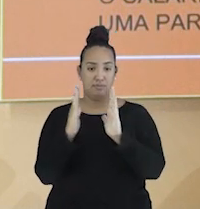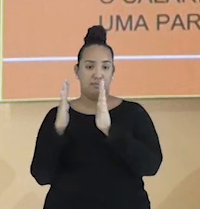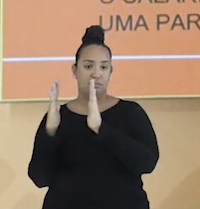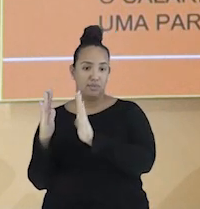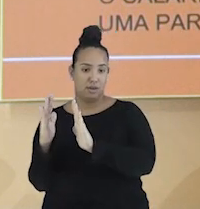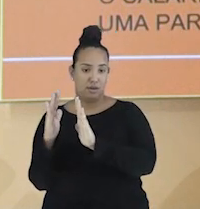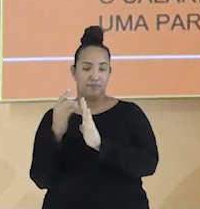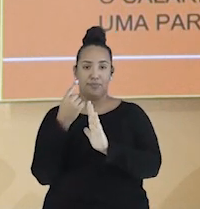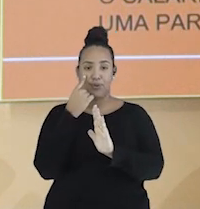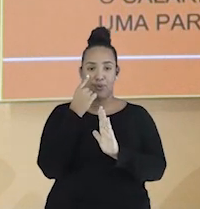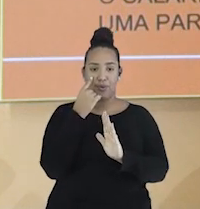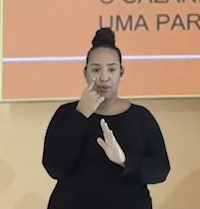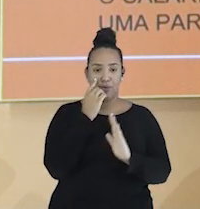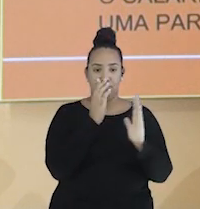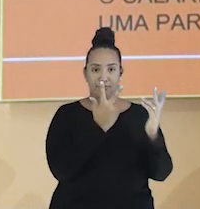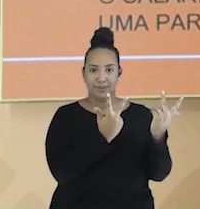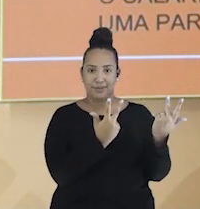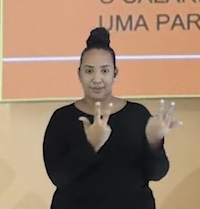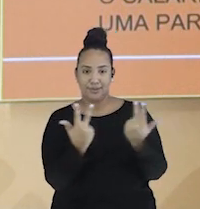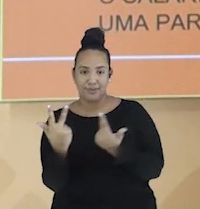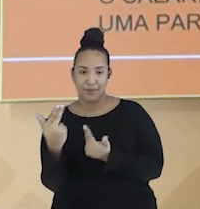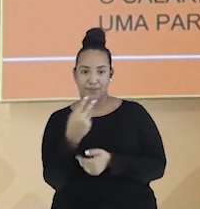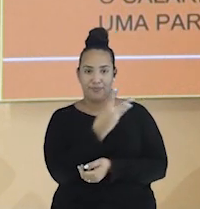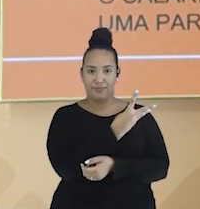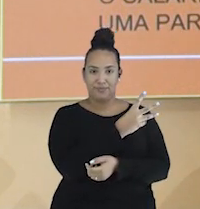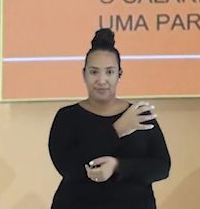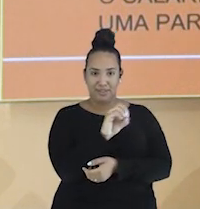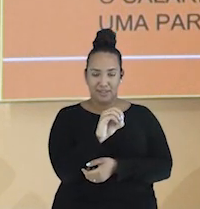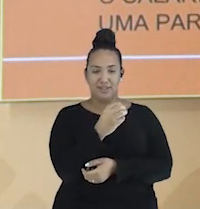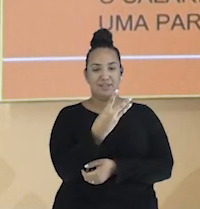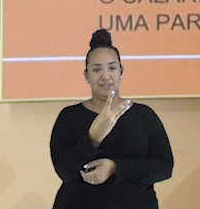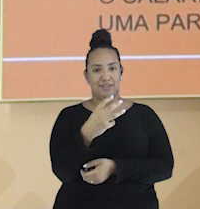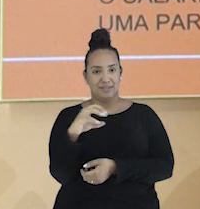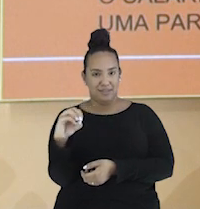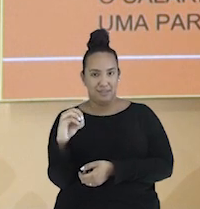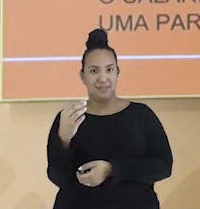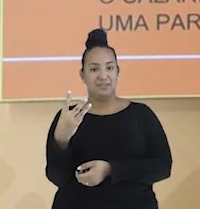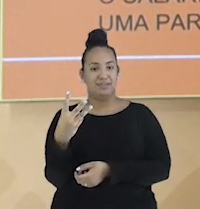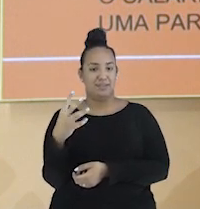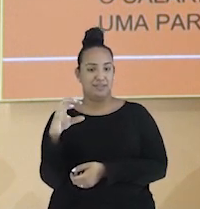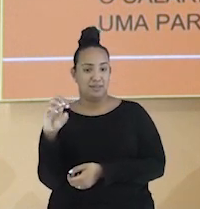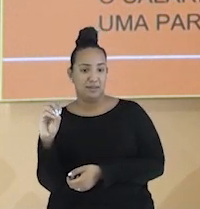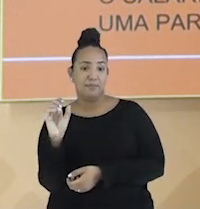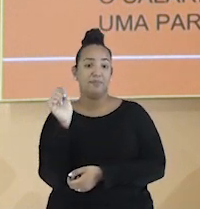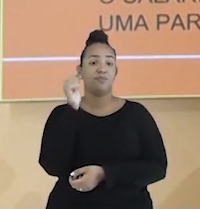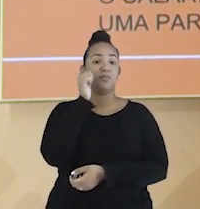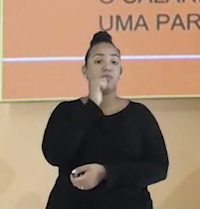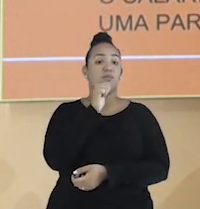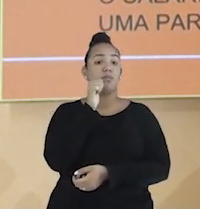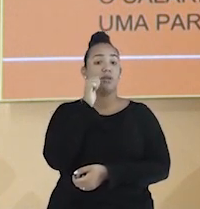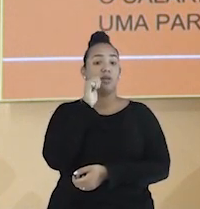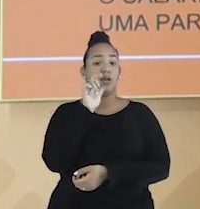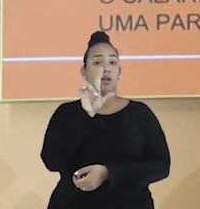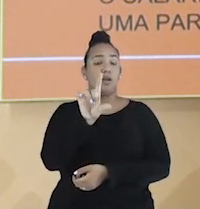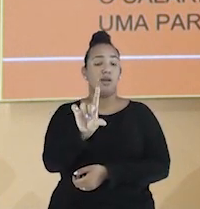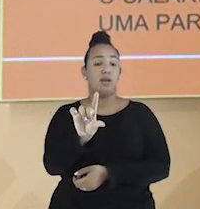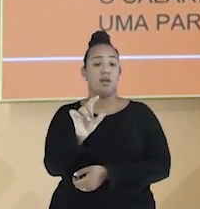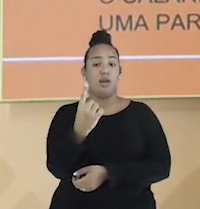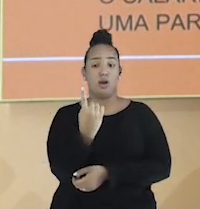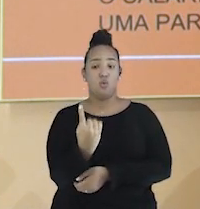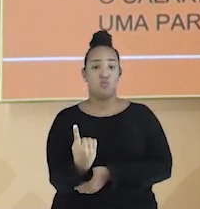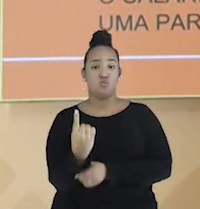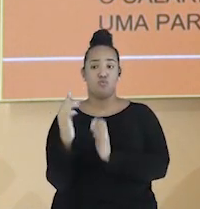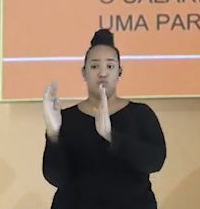partes, ele fica aqui igualzinho em 300. As mulheres recebiam esse 1/3,